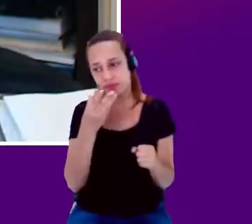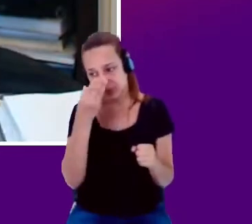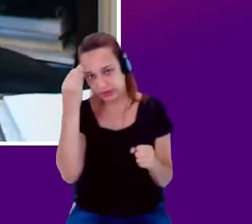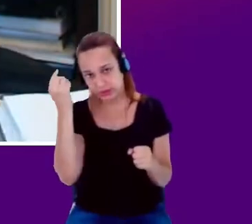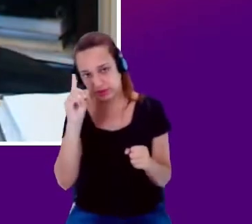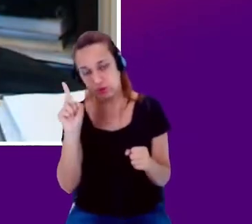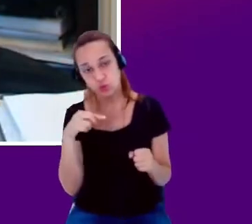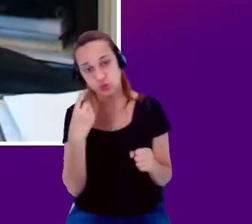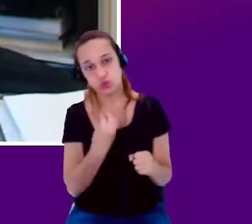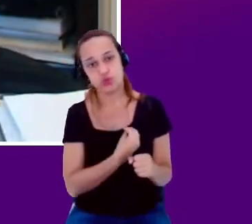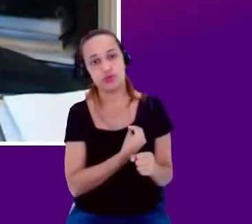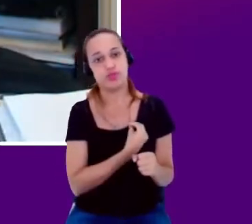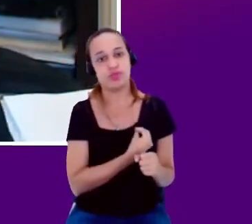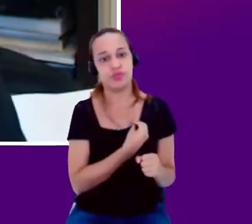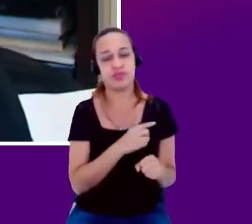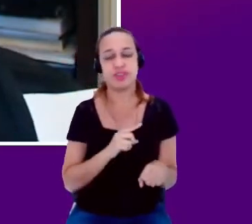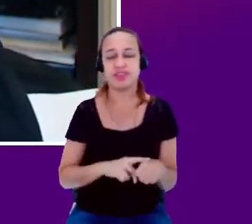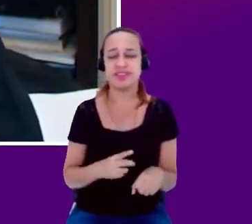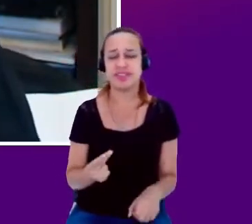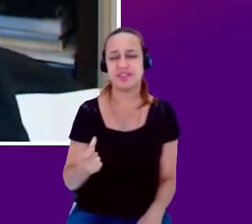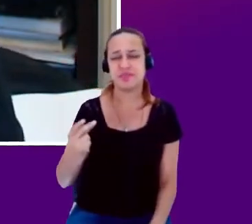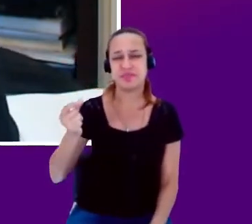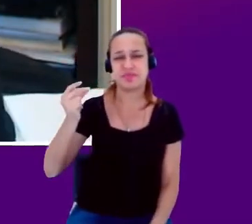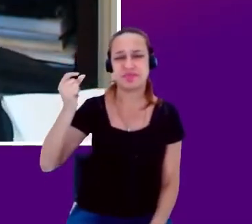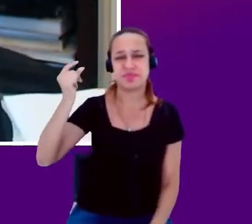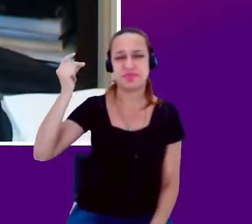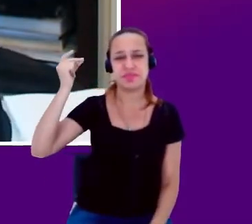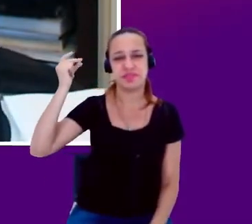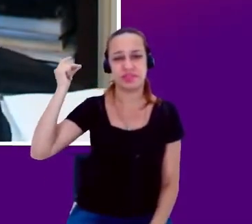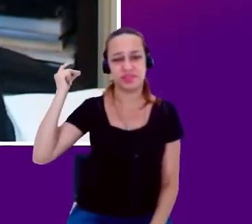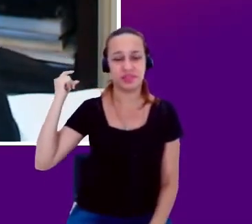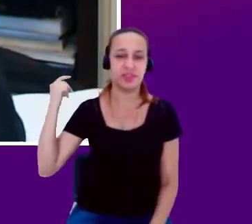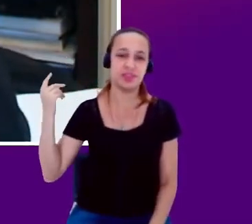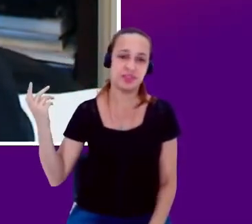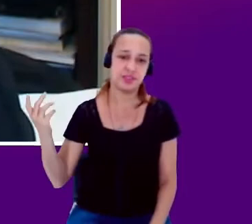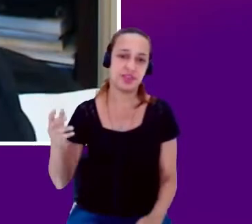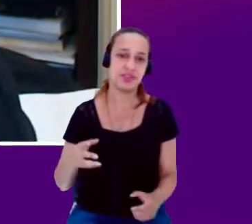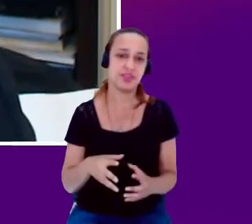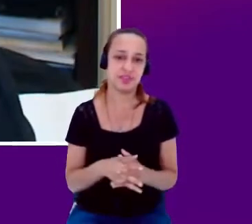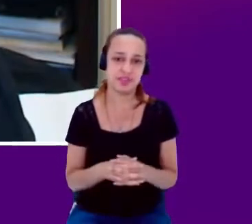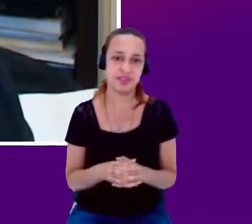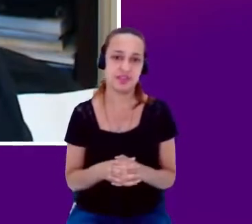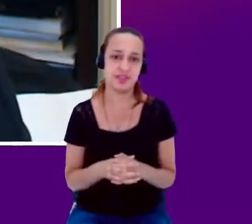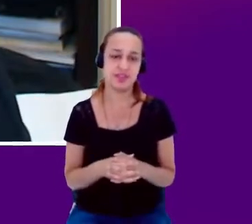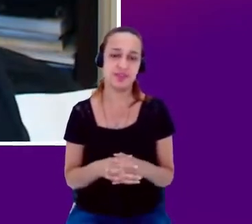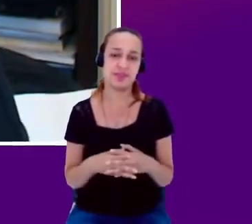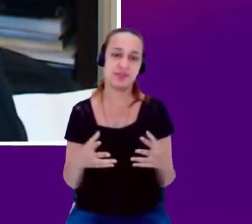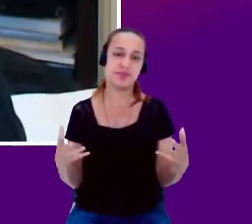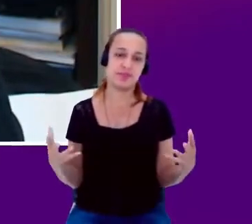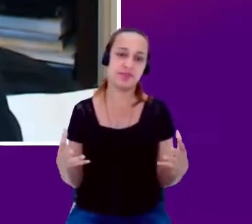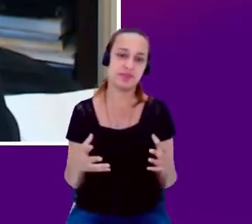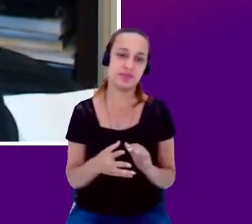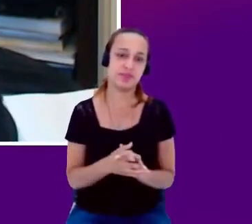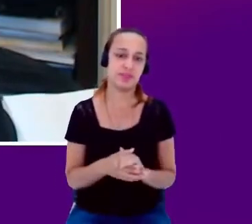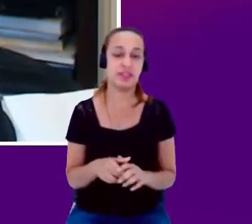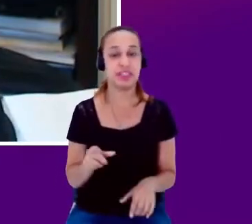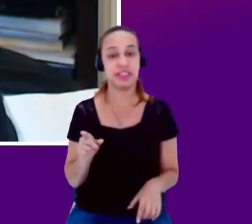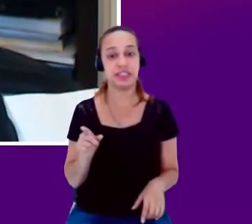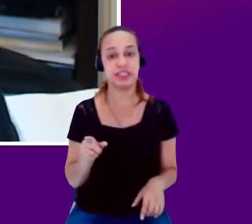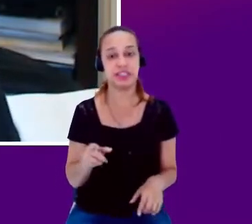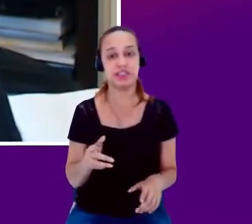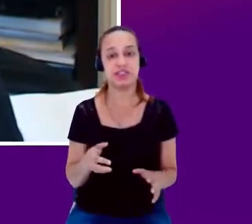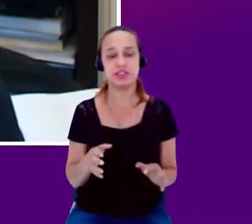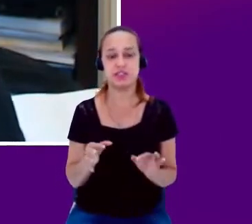vivemos mais naquele tempo em que a preocupação com a discriminação injusta ocorria apenas